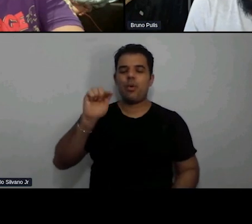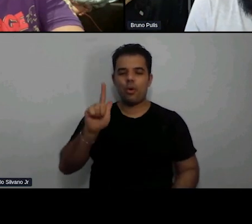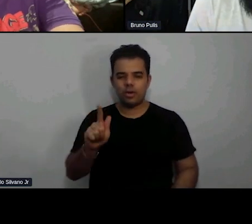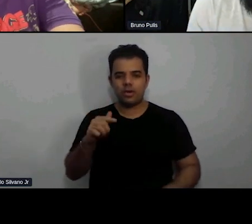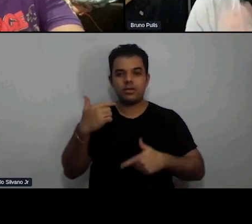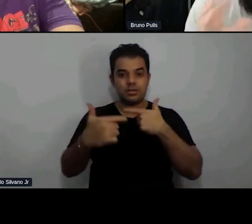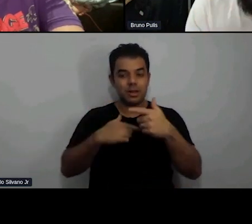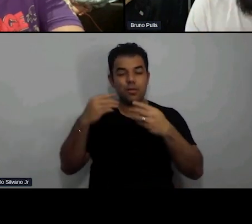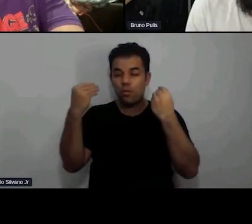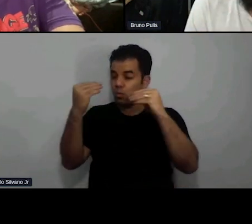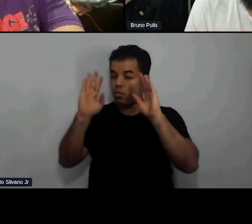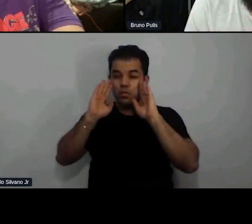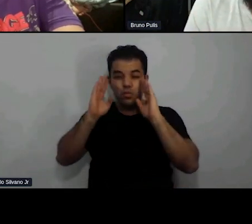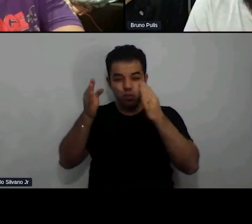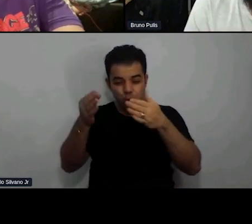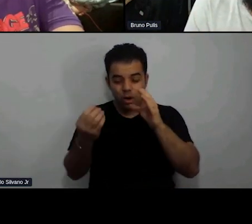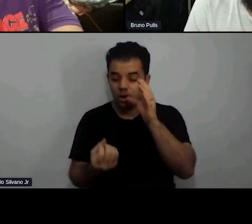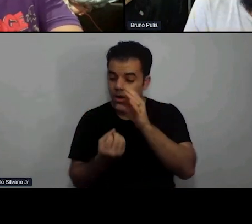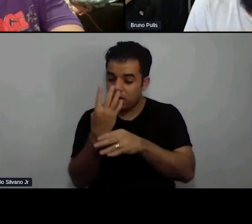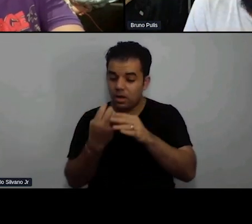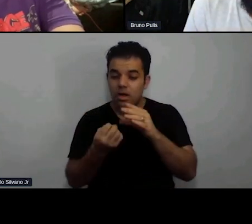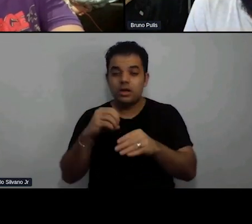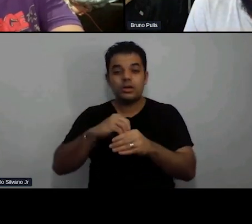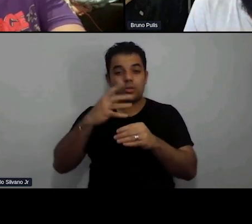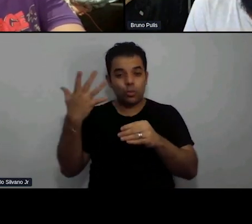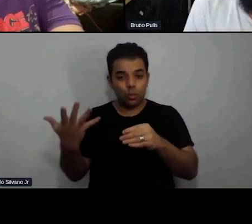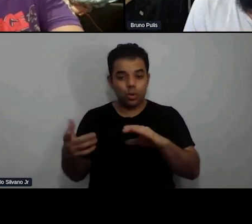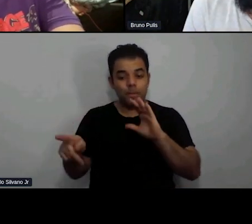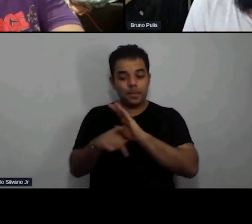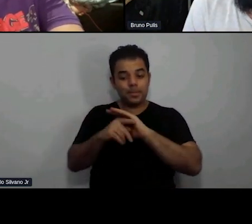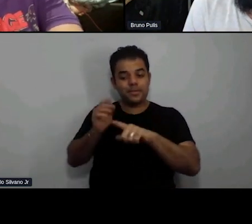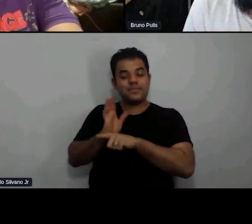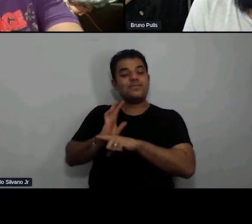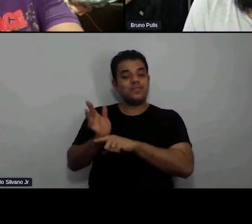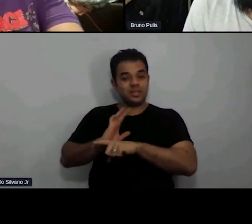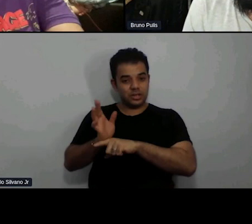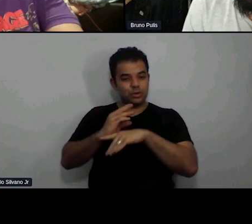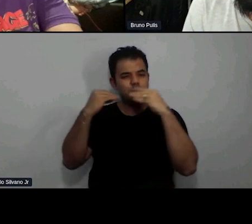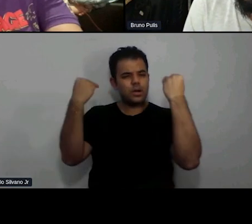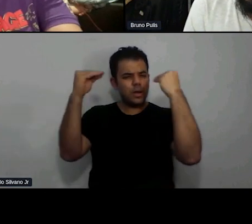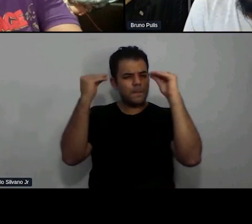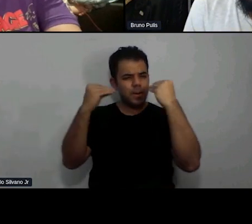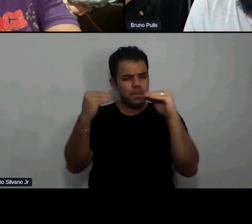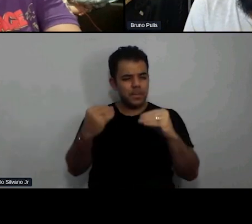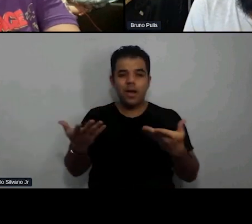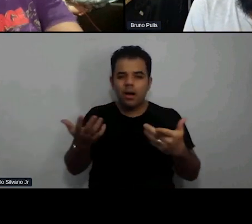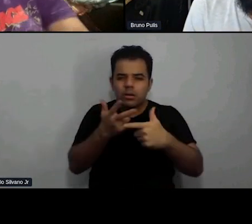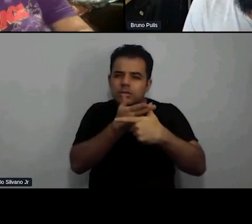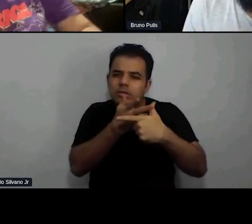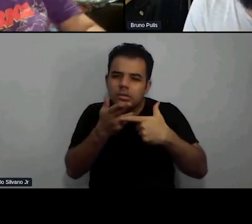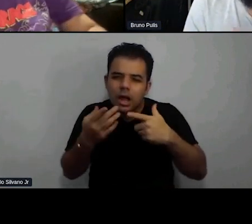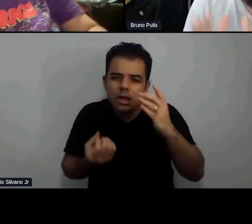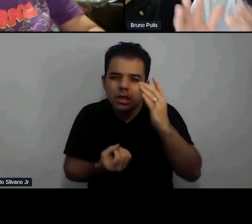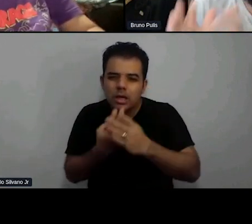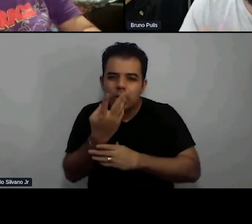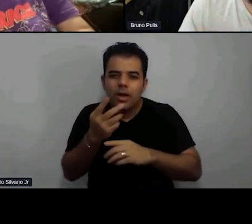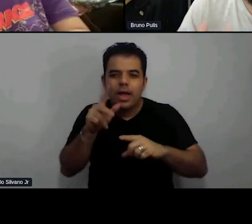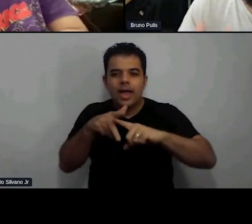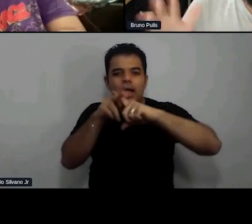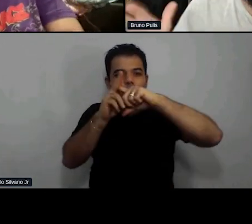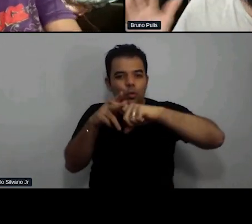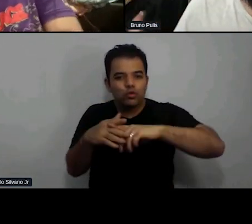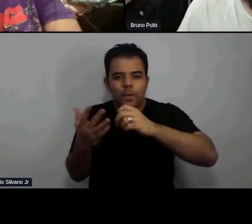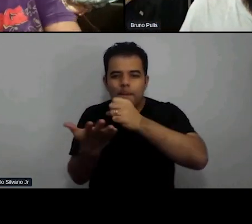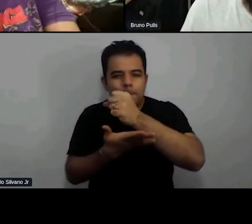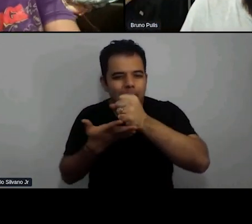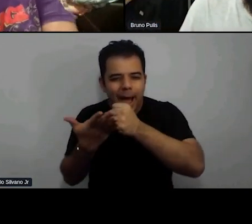no blog e produzir conteúdo de vídeo. Eu estou fazendo uma série agora de, tipo assim, corrigindo problemas básicos